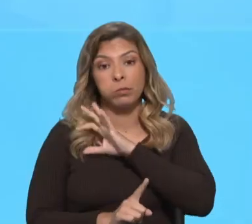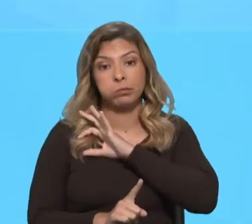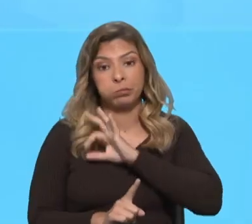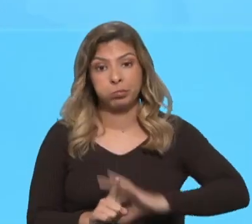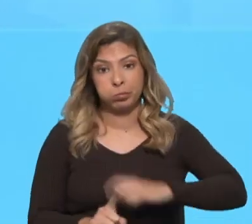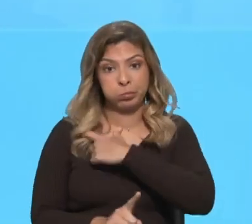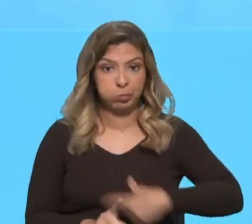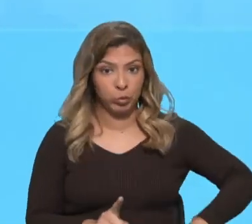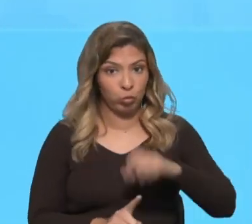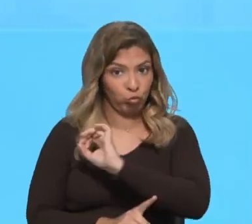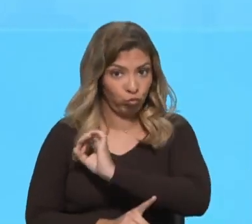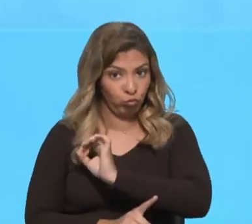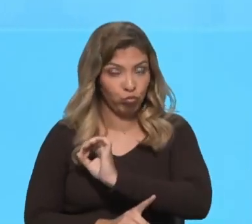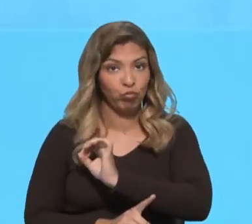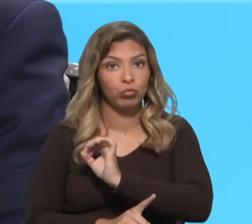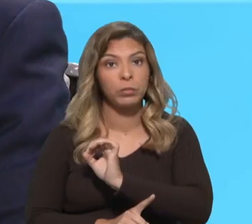portanto,